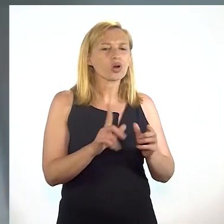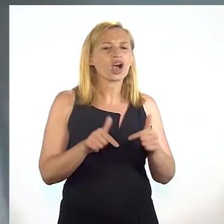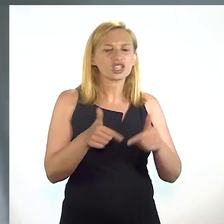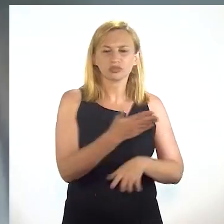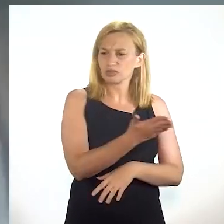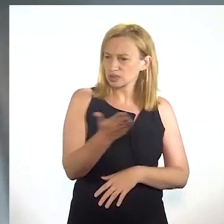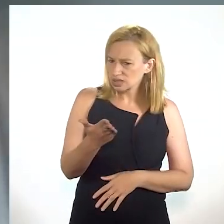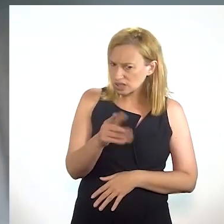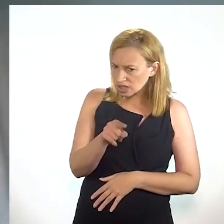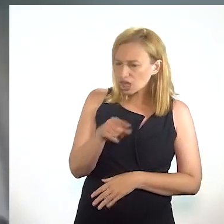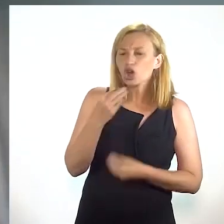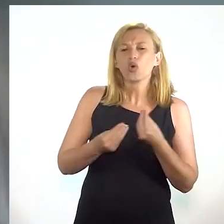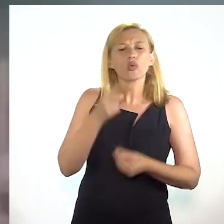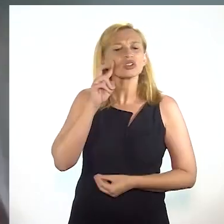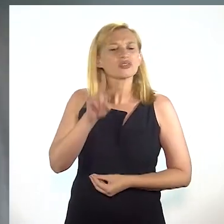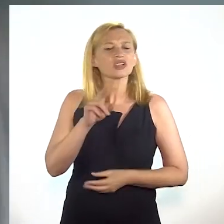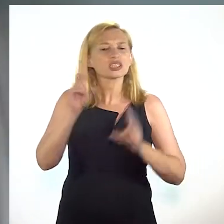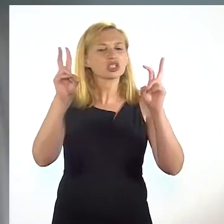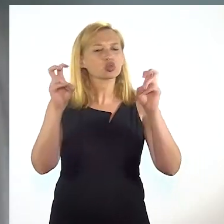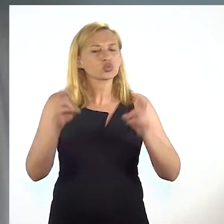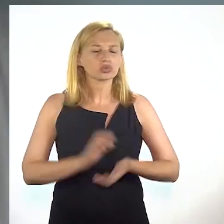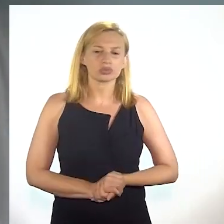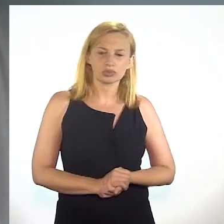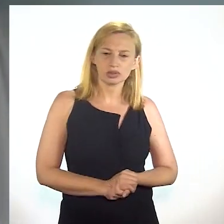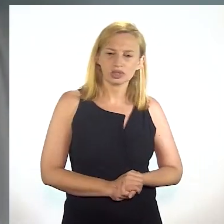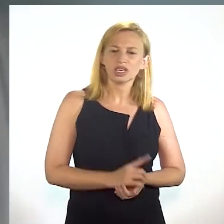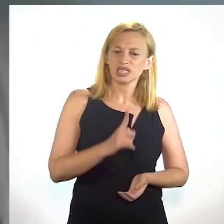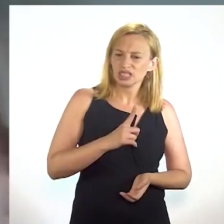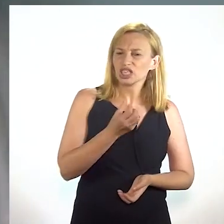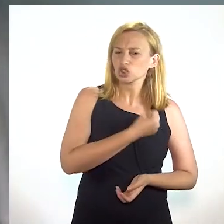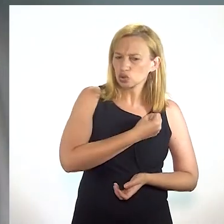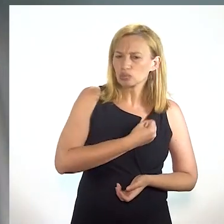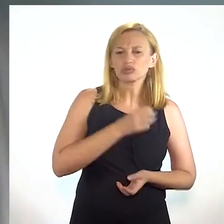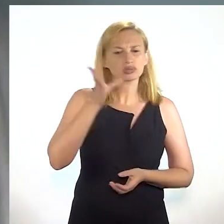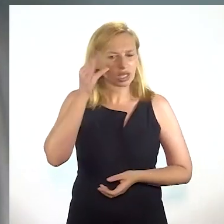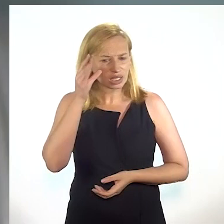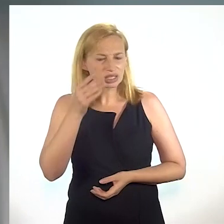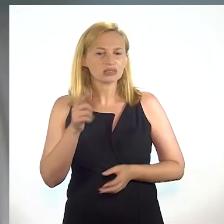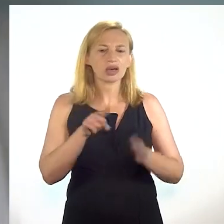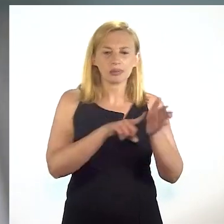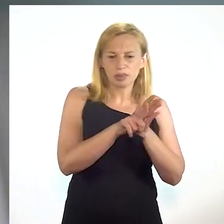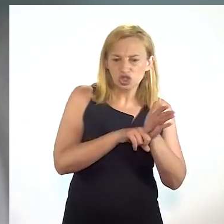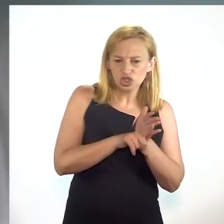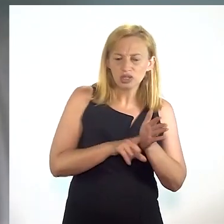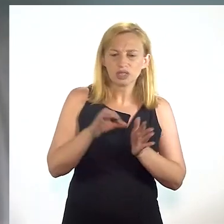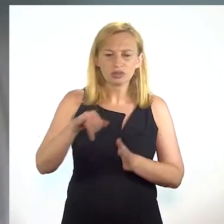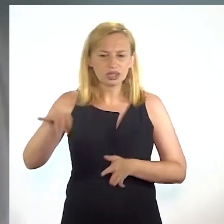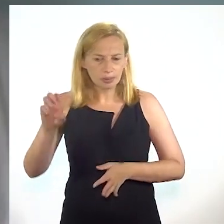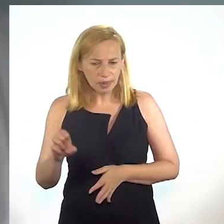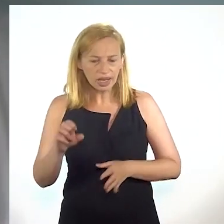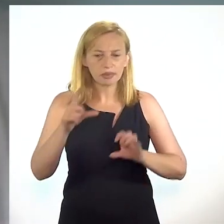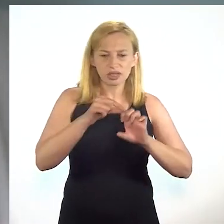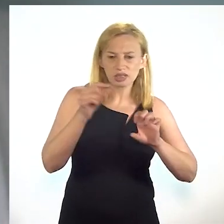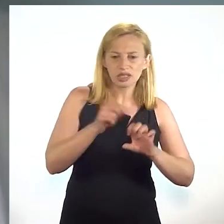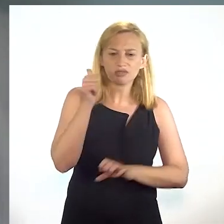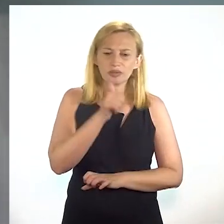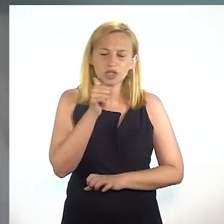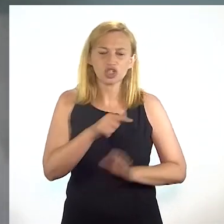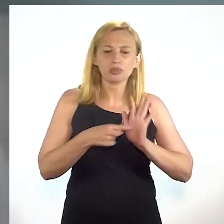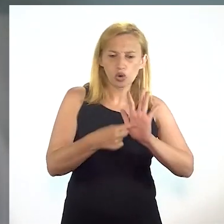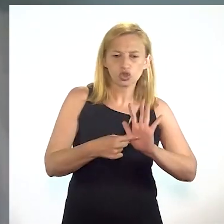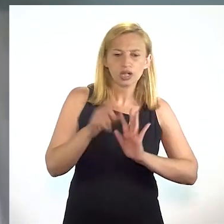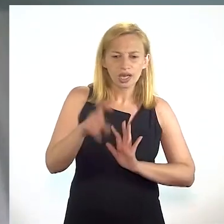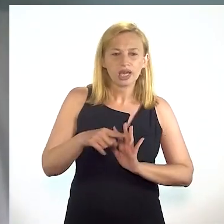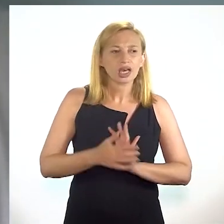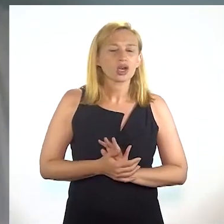energia de focar para isso. Como é que funciona para você e como é que você vê essa questão? Existem dados muito interessantes, uma